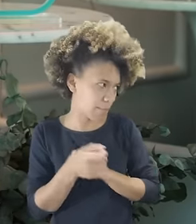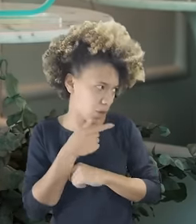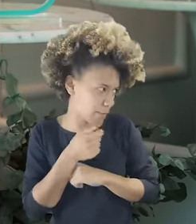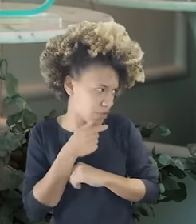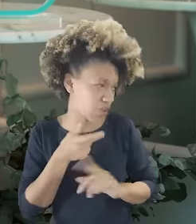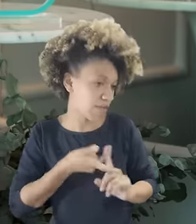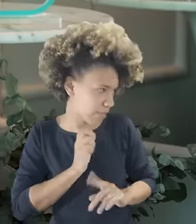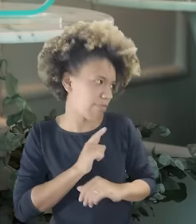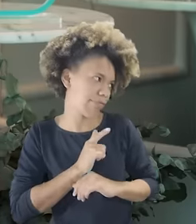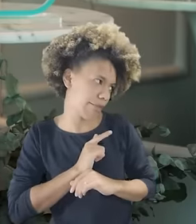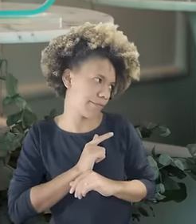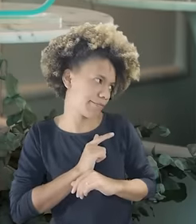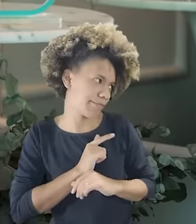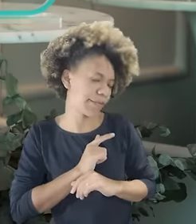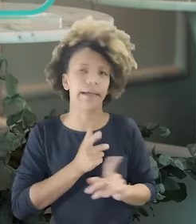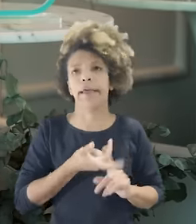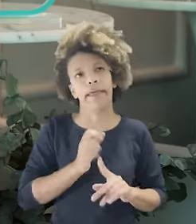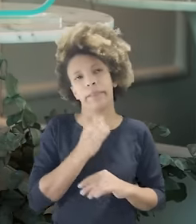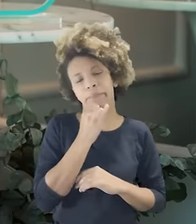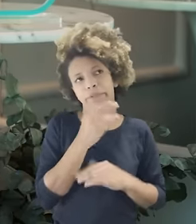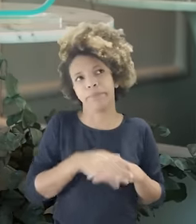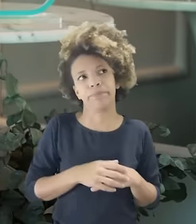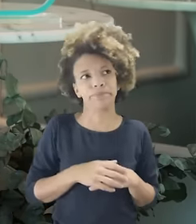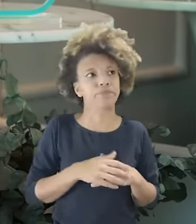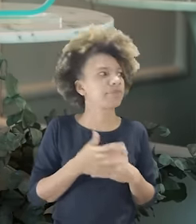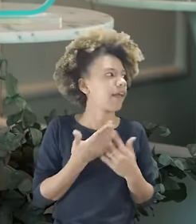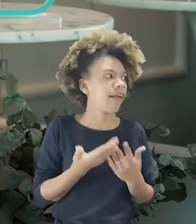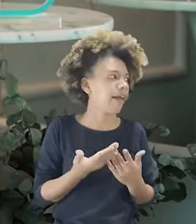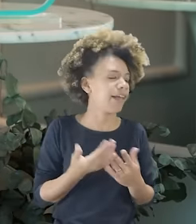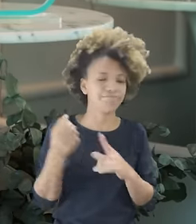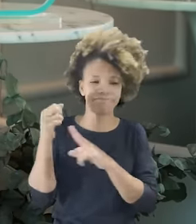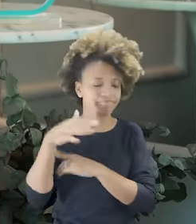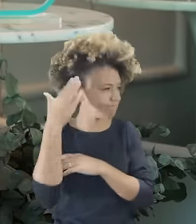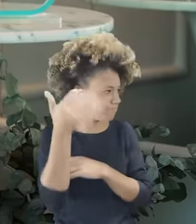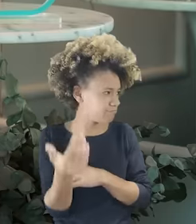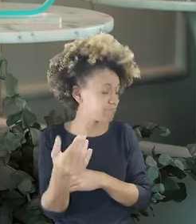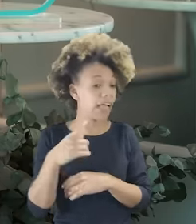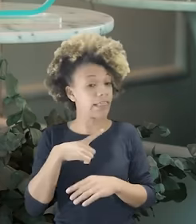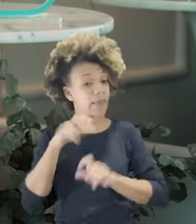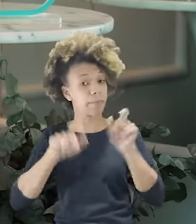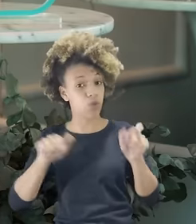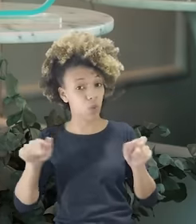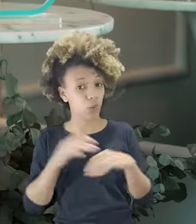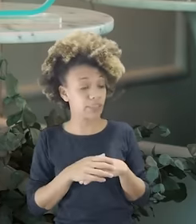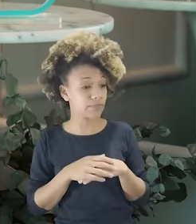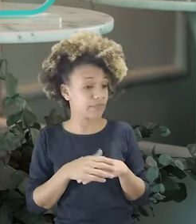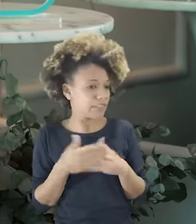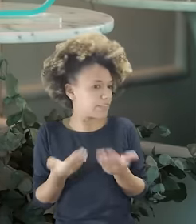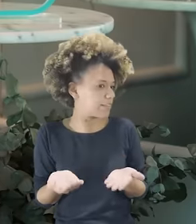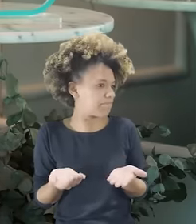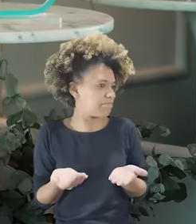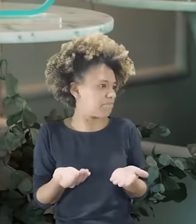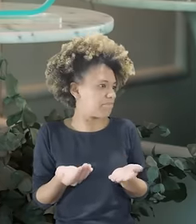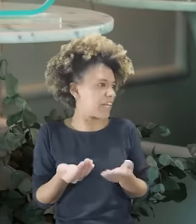comédia você vai ter render uma parada que assim é sinônimo de sucesso é tipo assim Caraca tem pessoas que